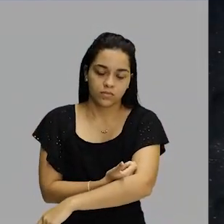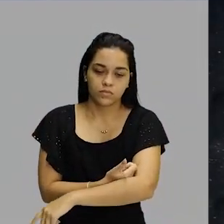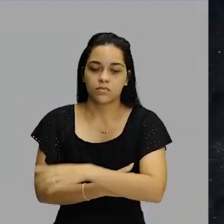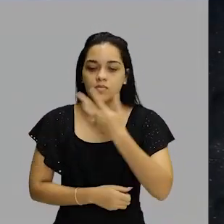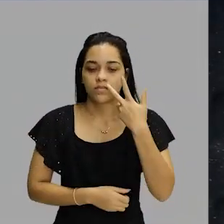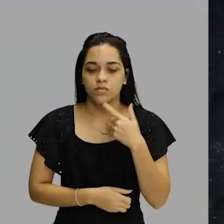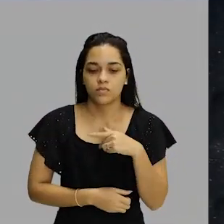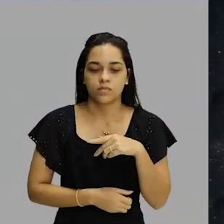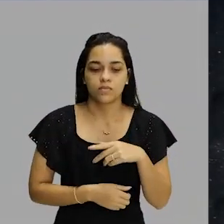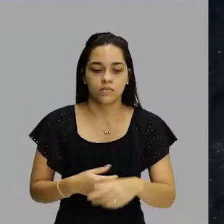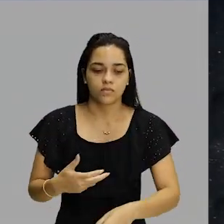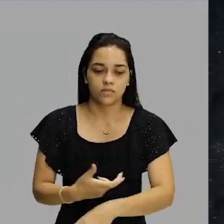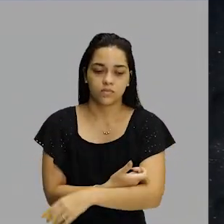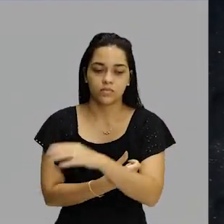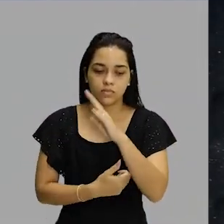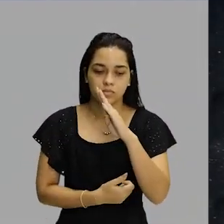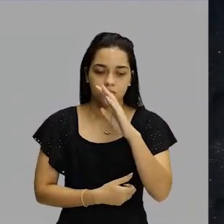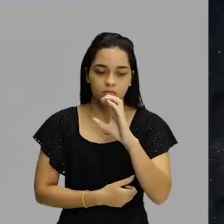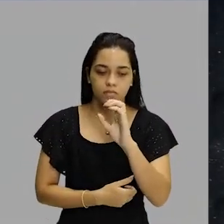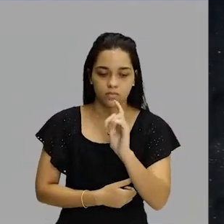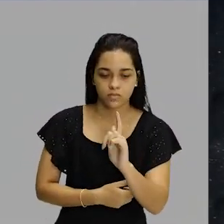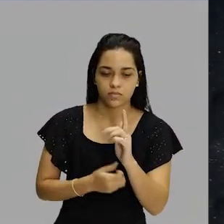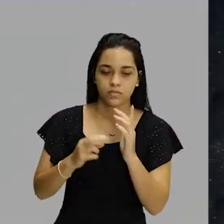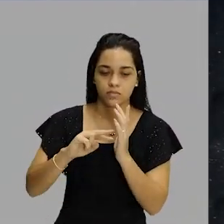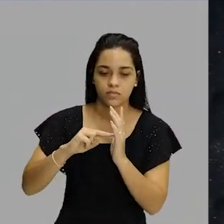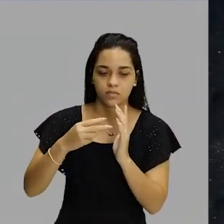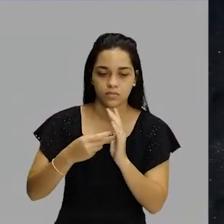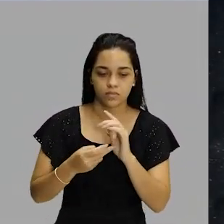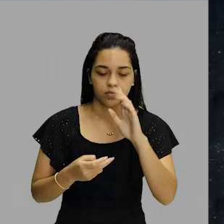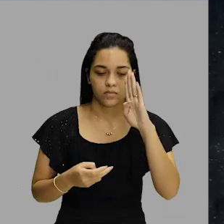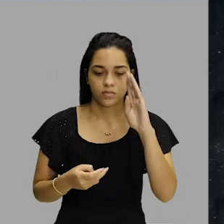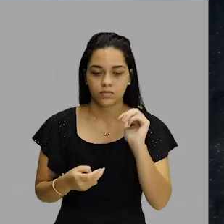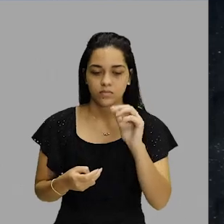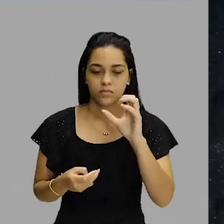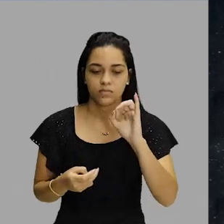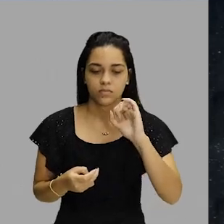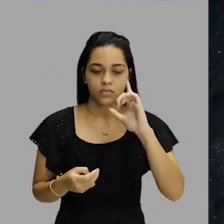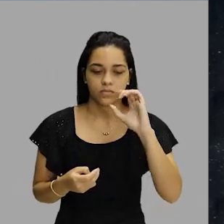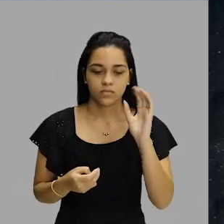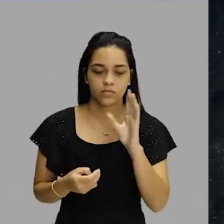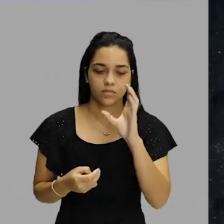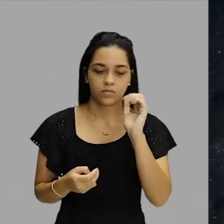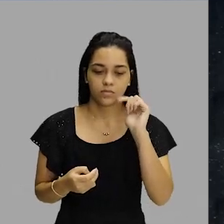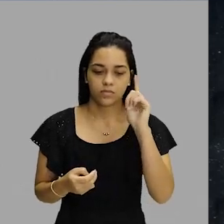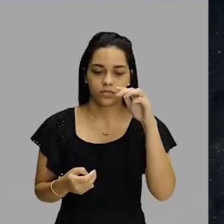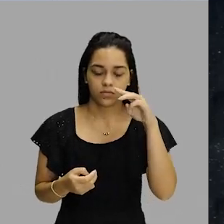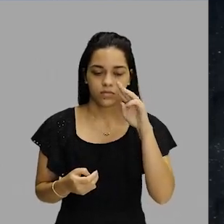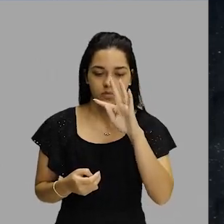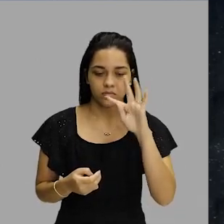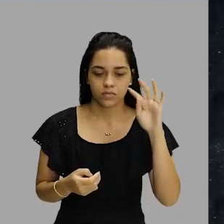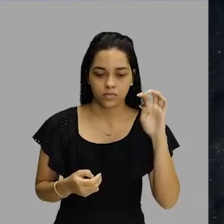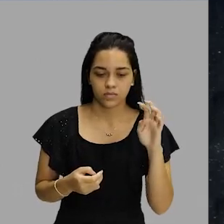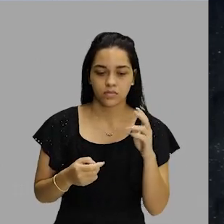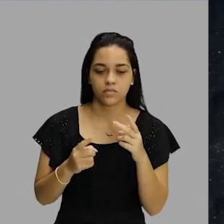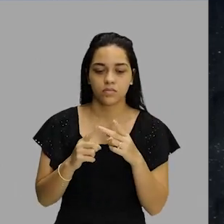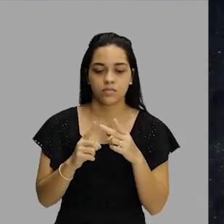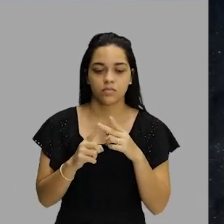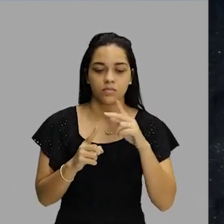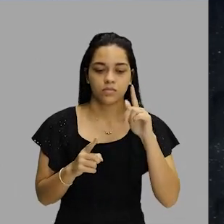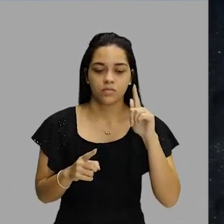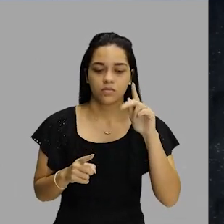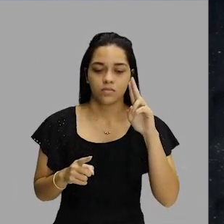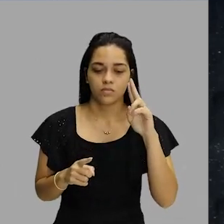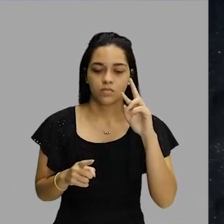caso aqui a gente está dando maior importância para o uso das máscaras, né? Para cobrir o rosto.